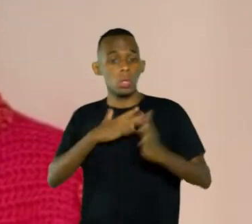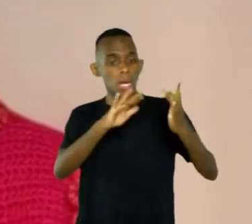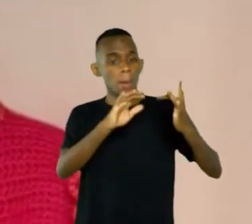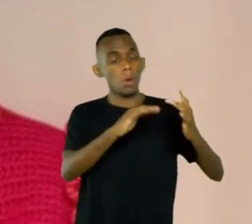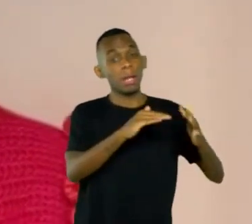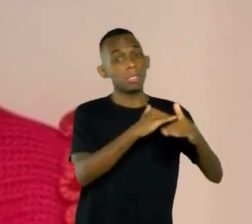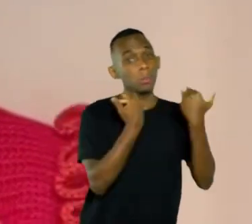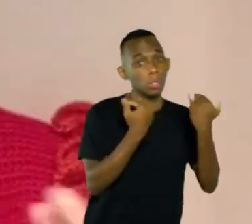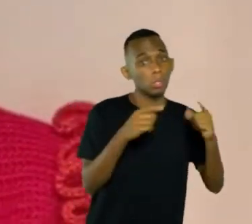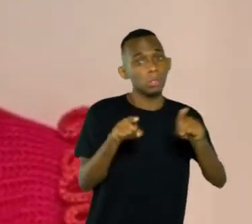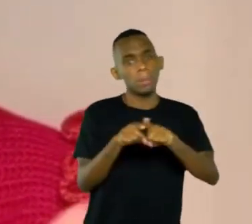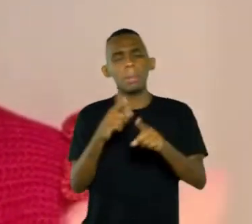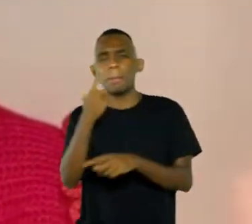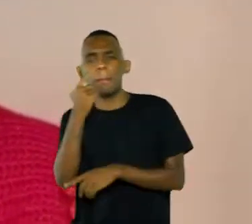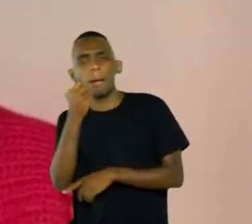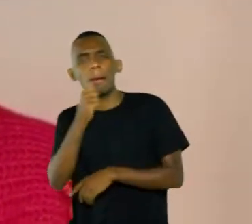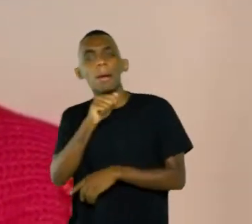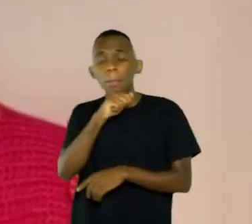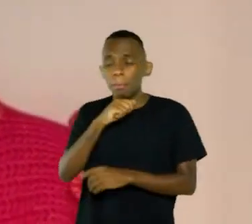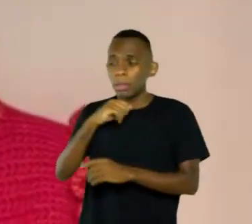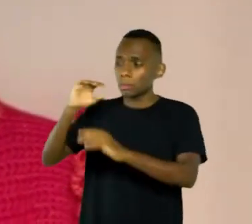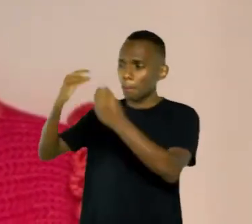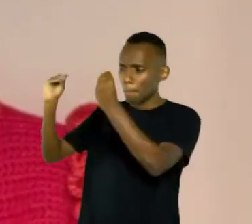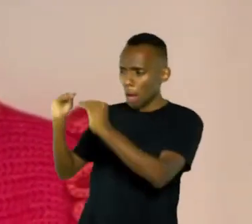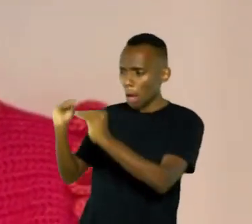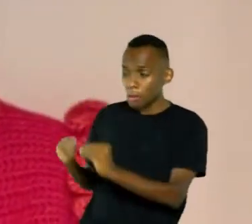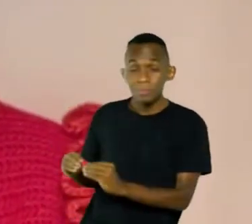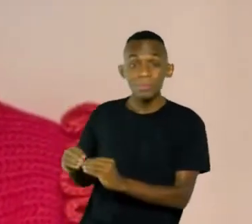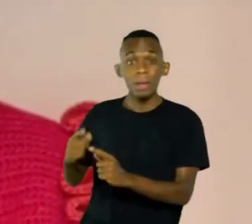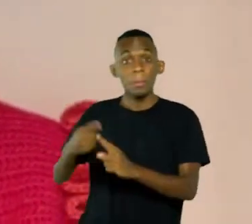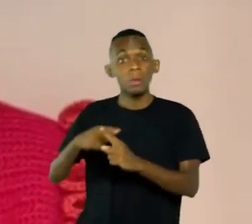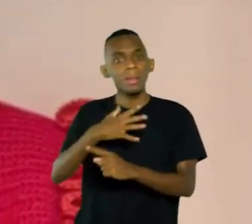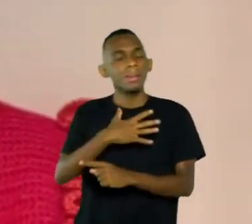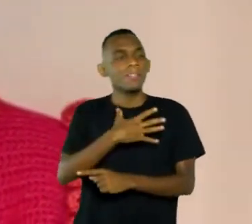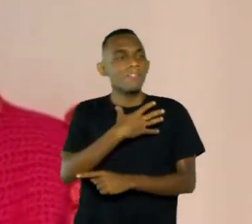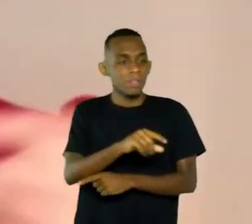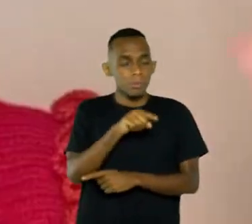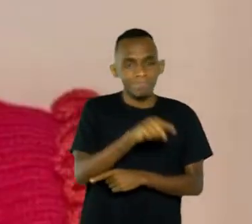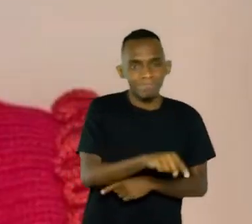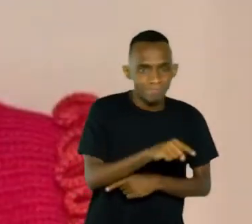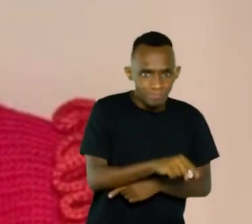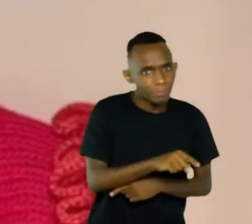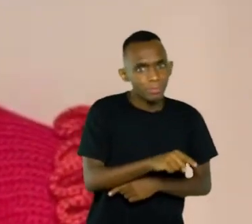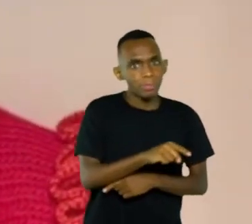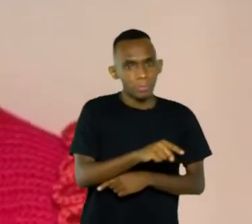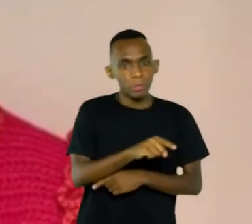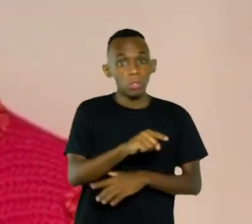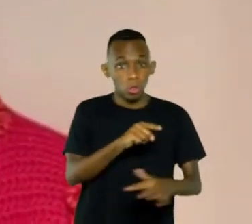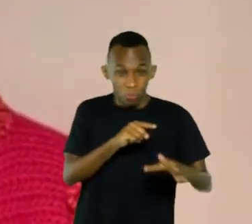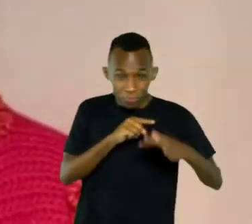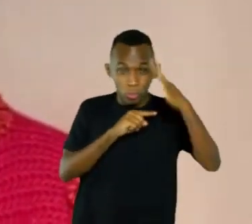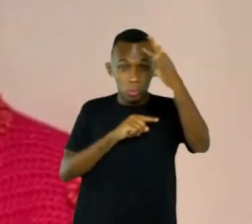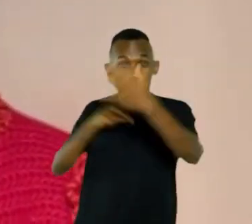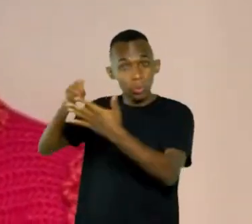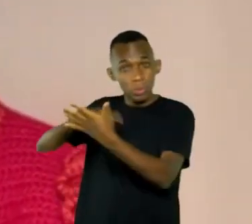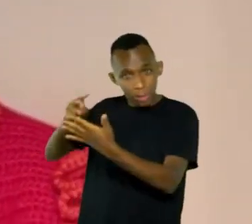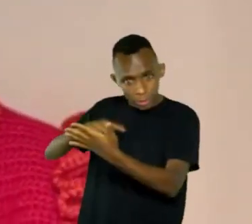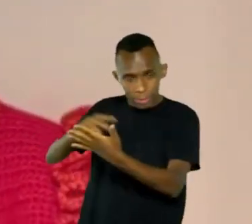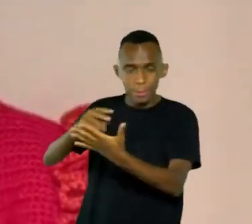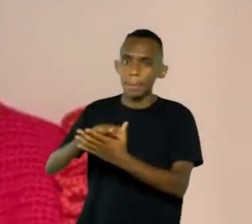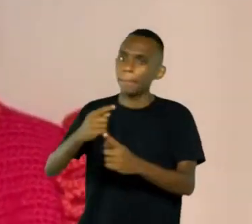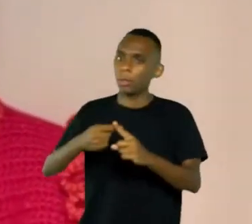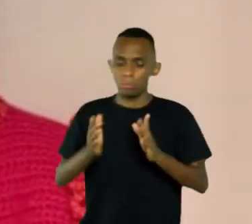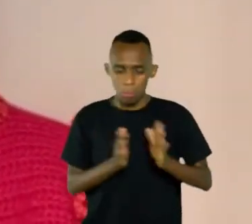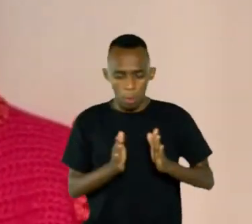vivendo, tudo aquilo que o Francisco não poderia ler, e que ele poderia ler um dia, mas ele era um bebê nessa época, eu